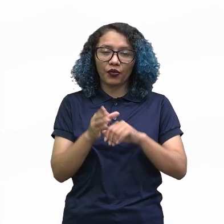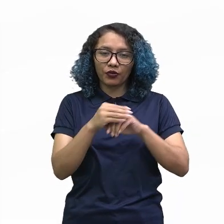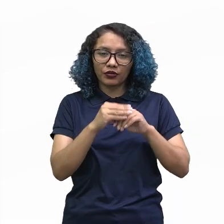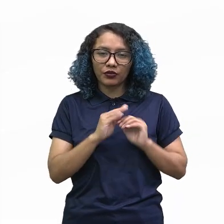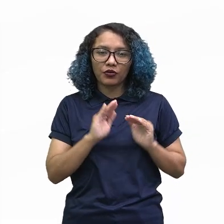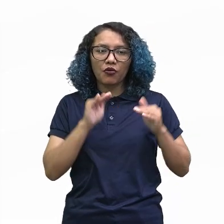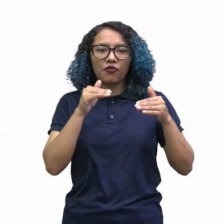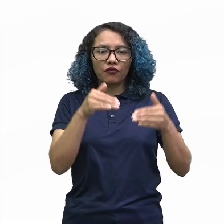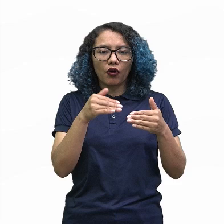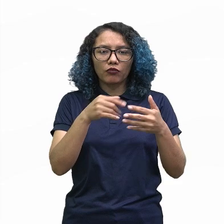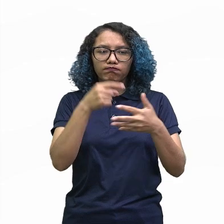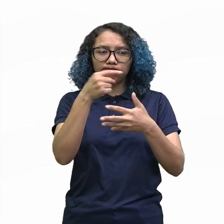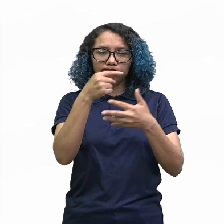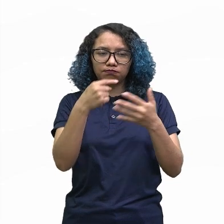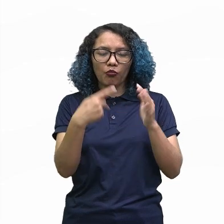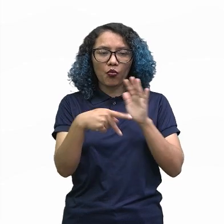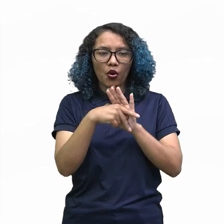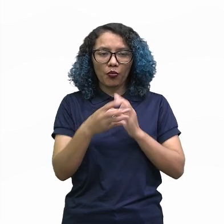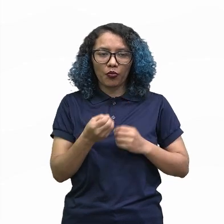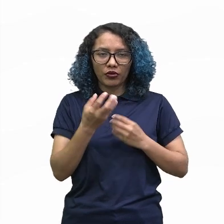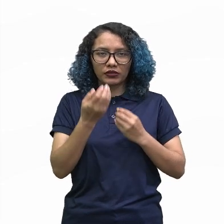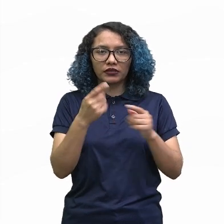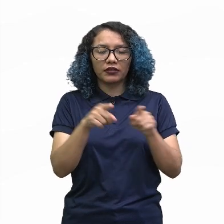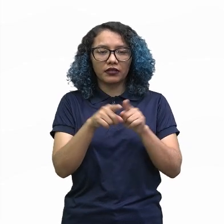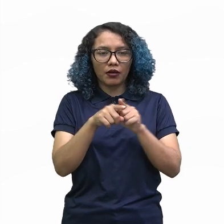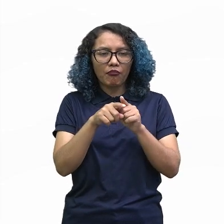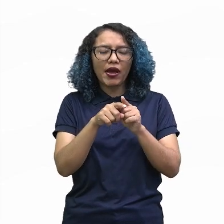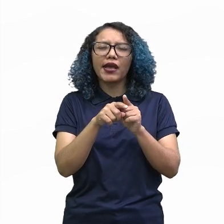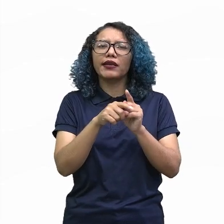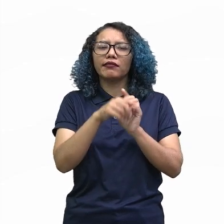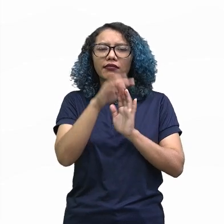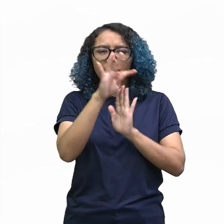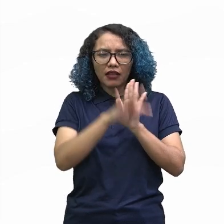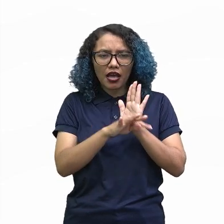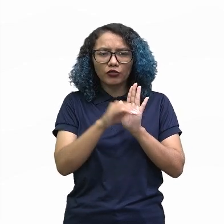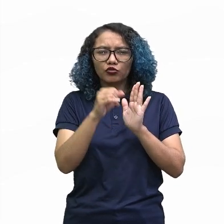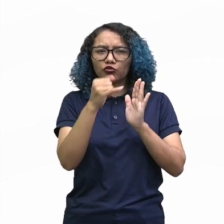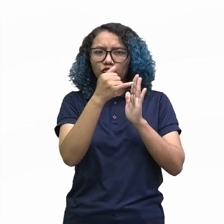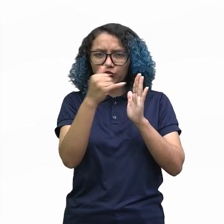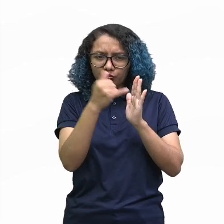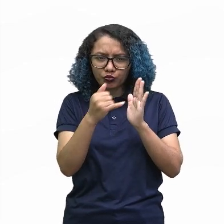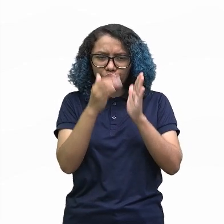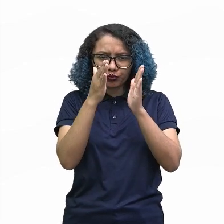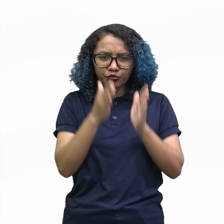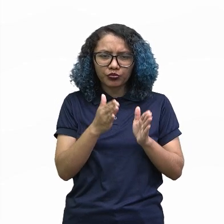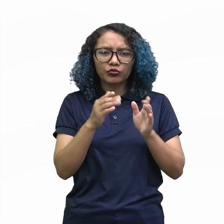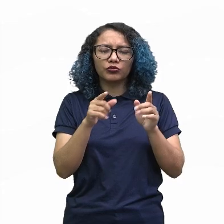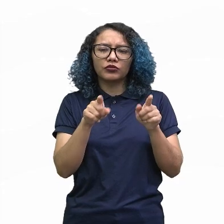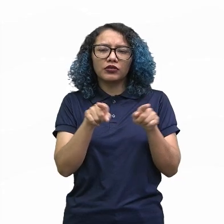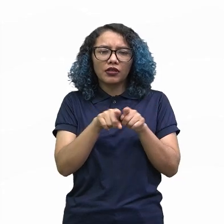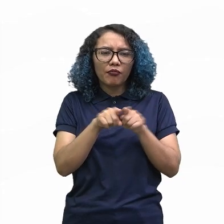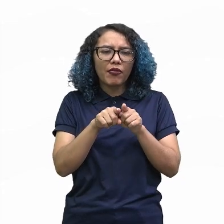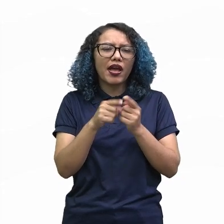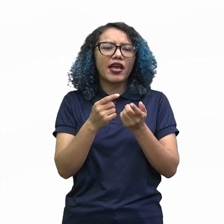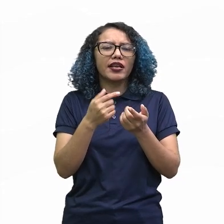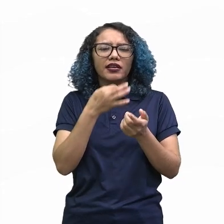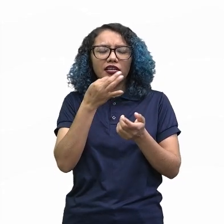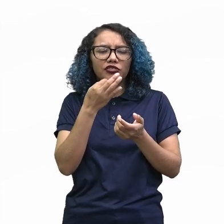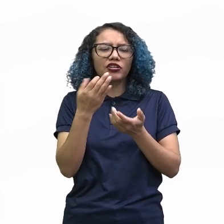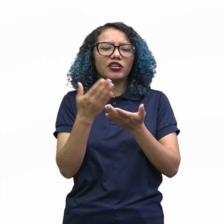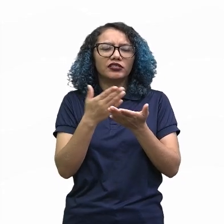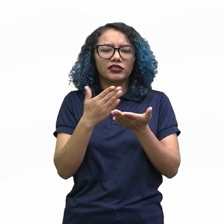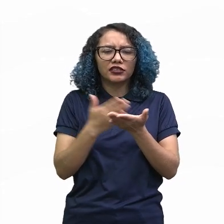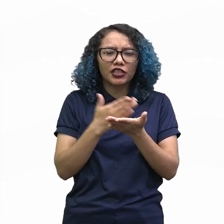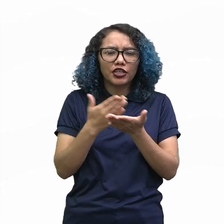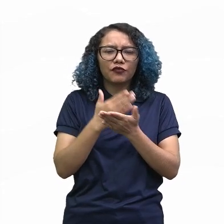sobre os elementos constituintes da poesia e prosa nas diferentes linguagens, apreciação crítica de livros, filmes, discos,